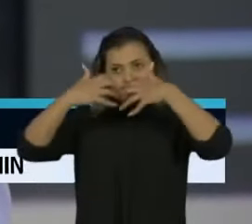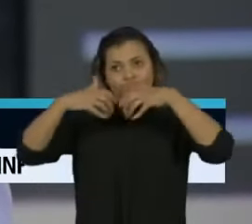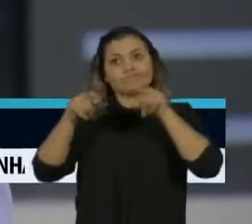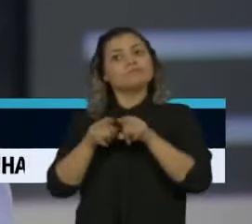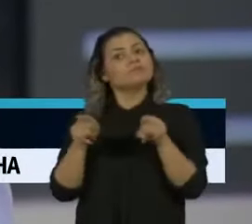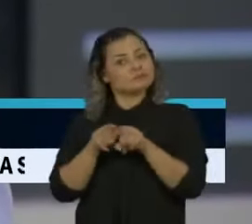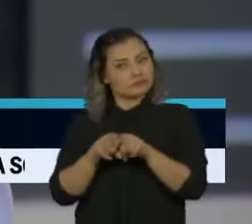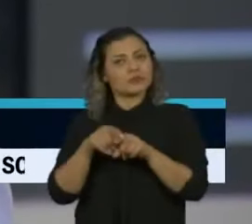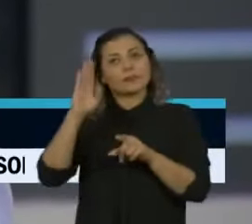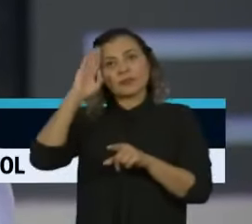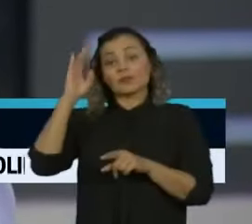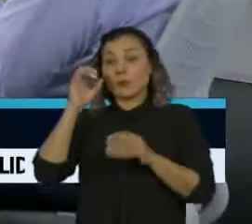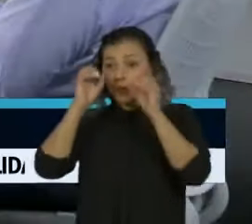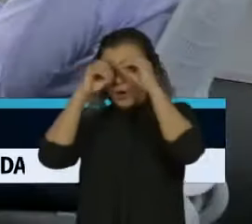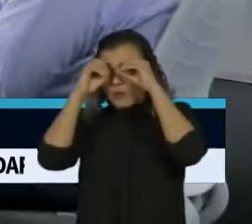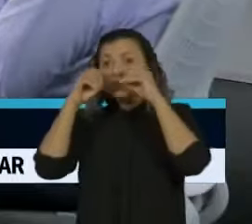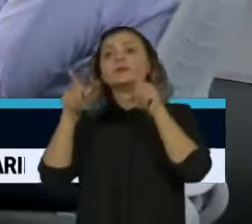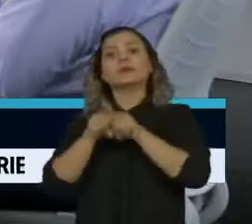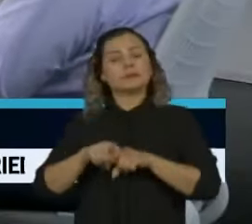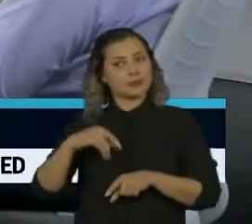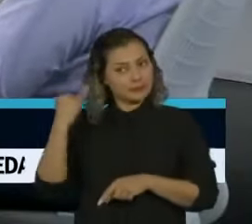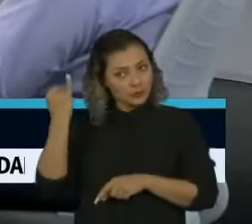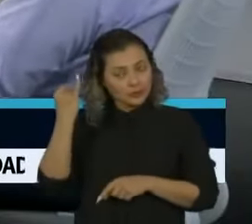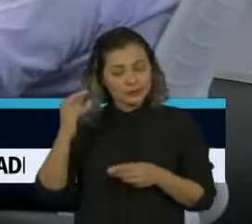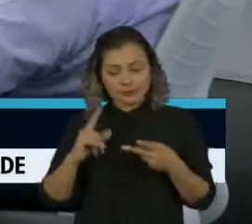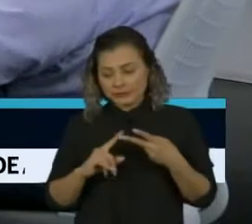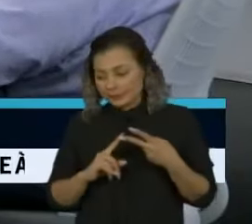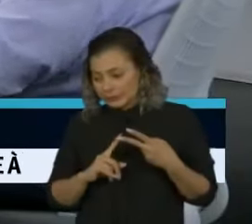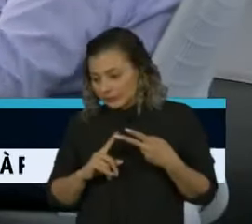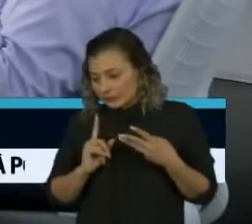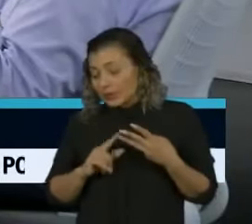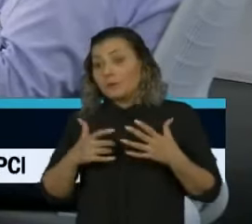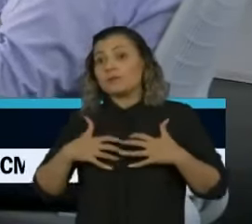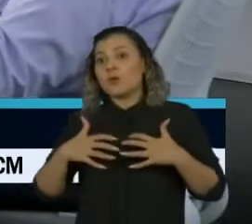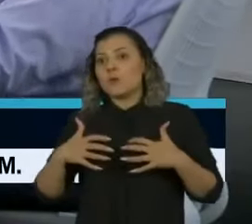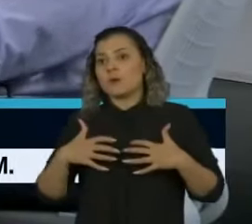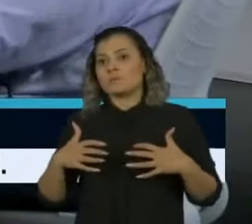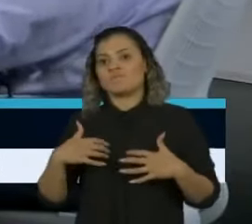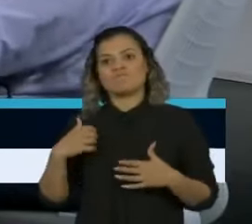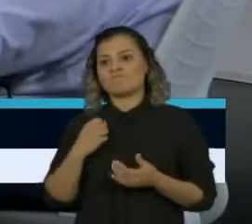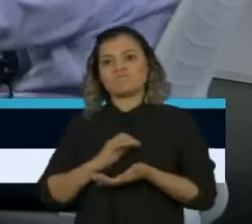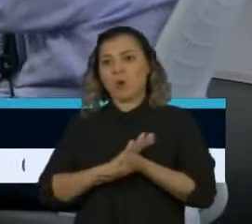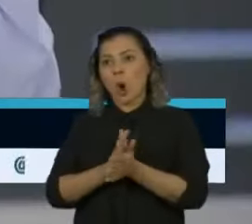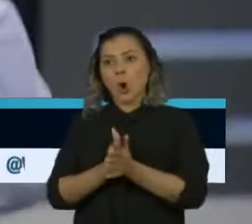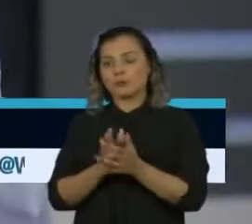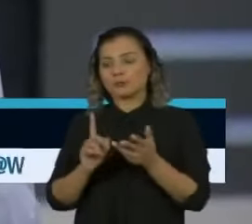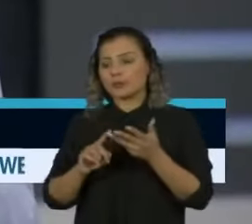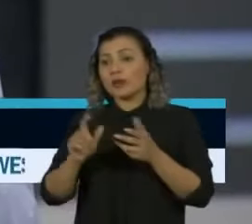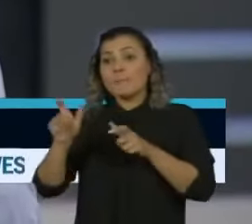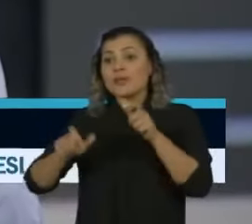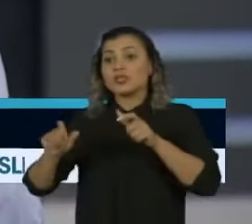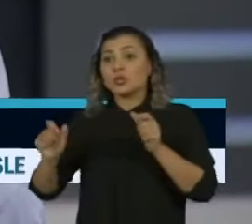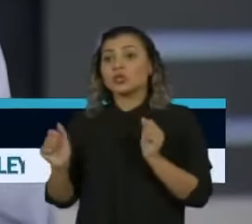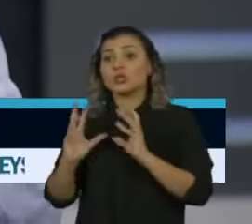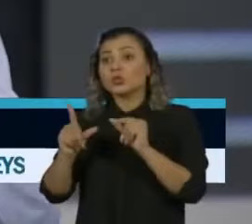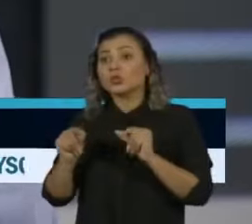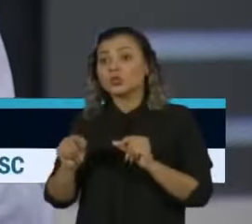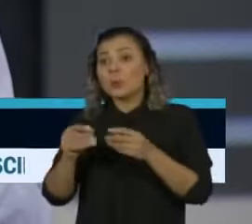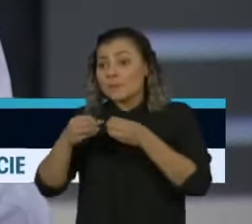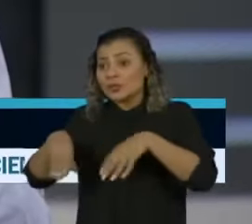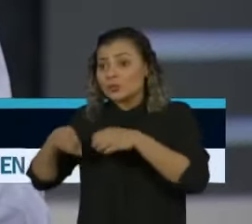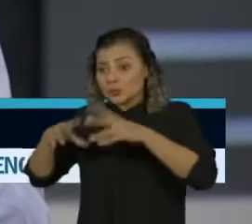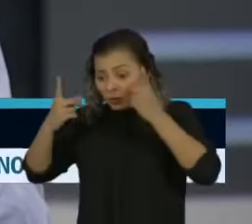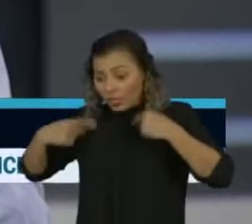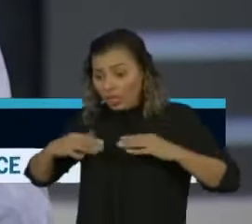através principalmente do oftálmico, importantes. O processo pulmonar é arrasador. Agora, tem gente que tem tudo isso junto, muitos